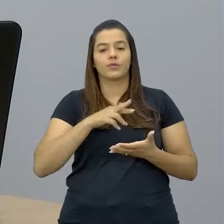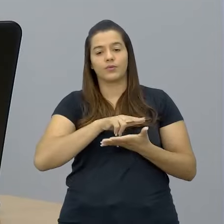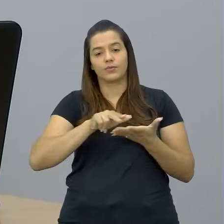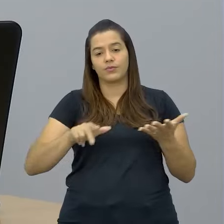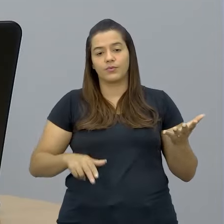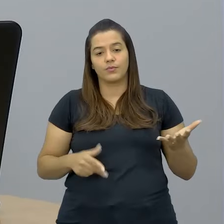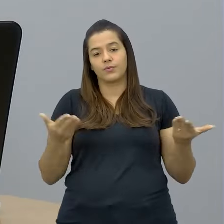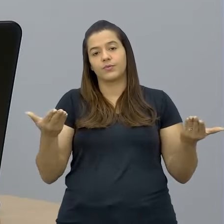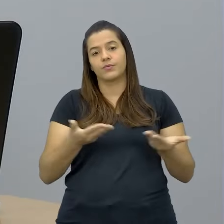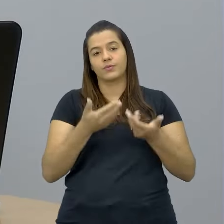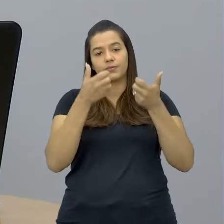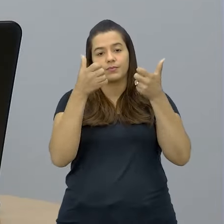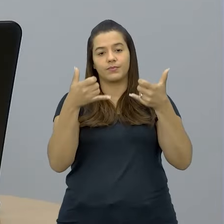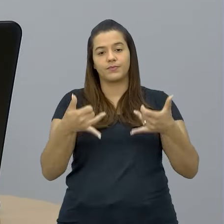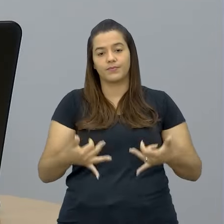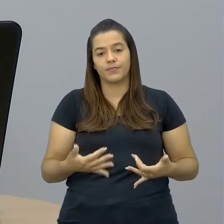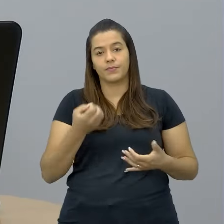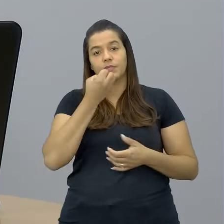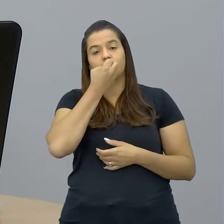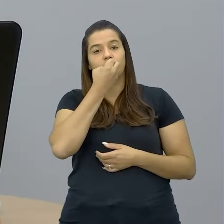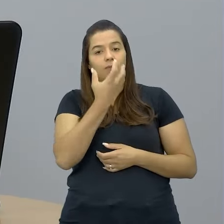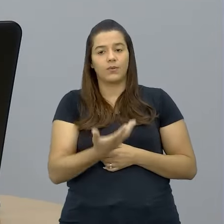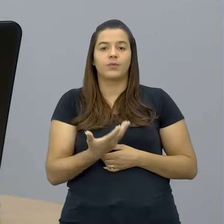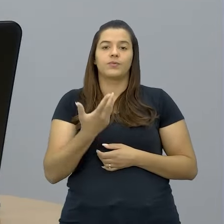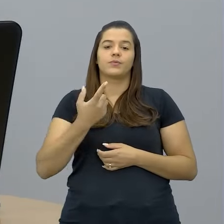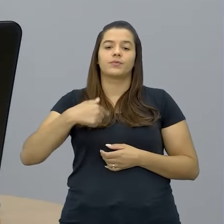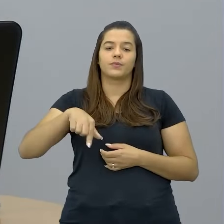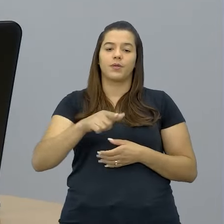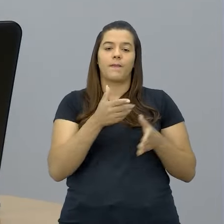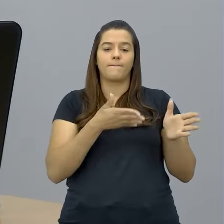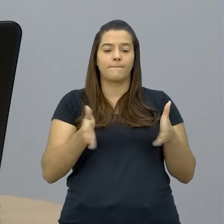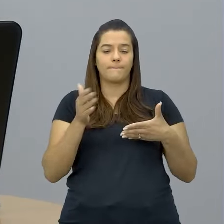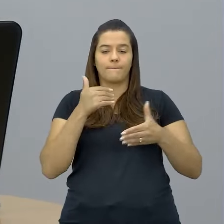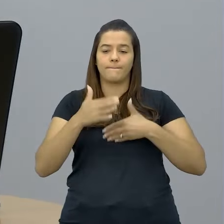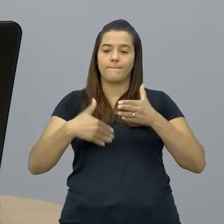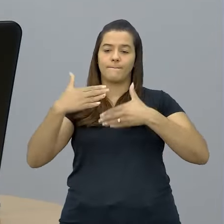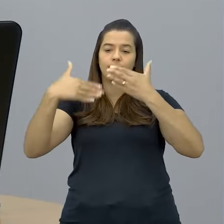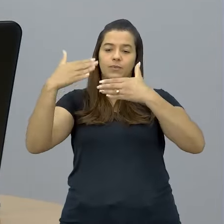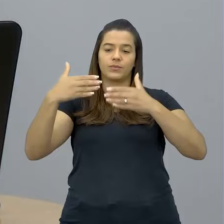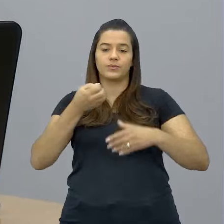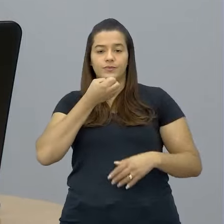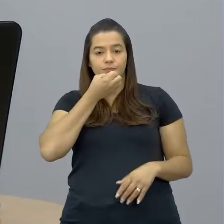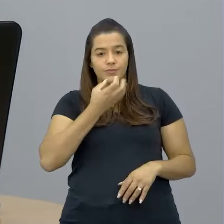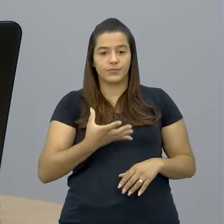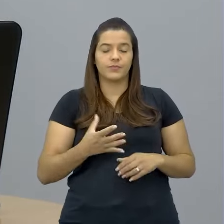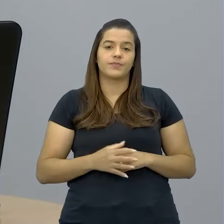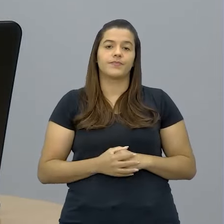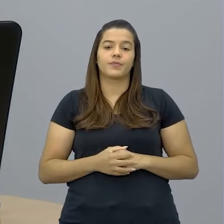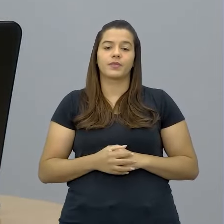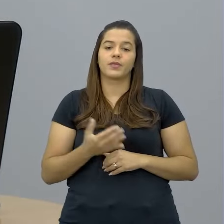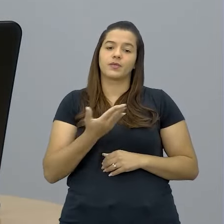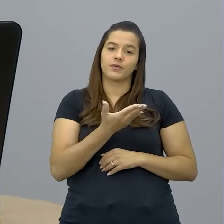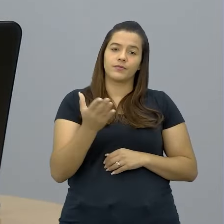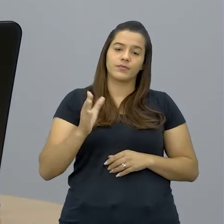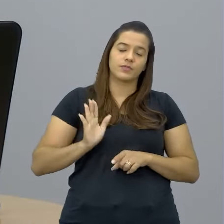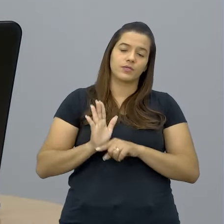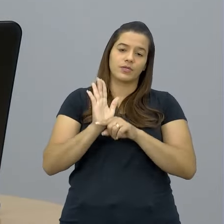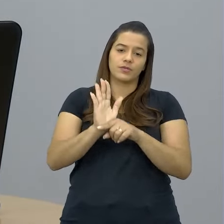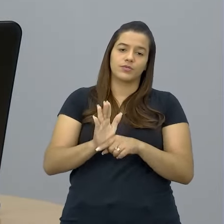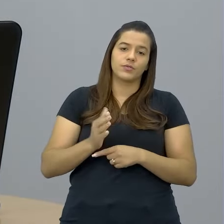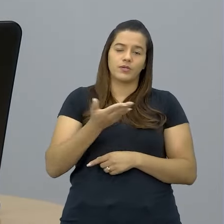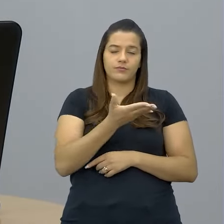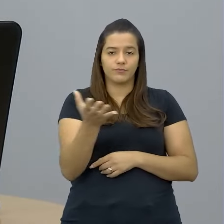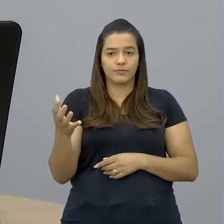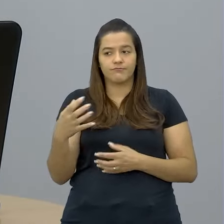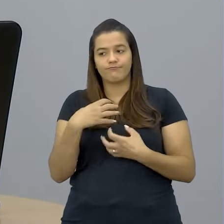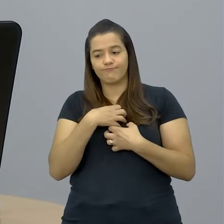nós pontuamos, produtivo, como a Lourdes destacou aqui do lado, e tenha dado significado e sentido para